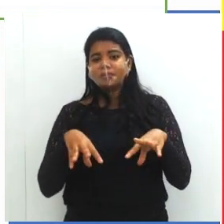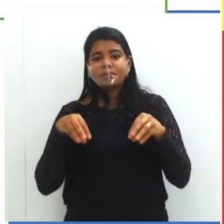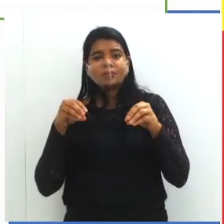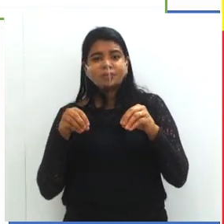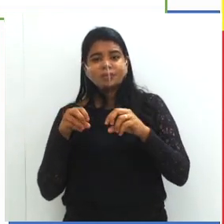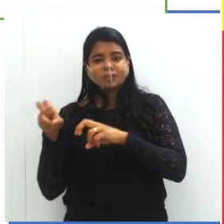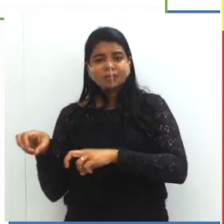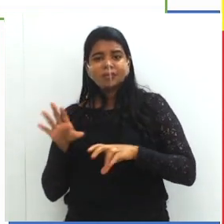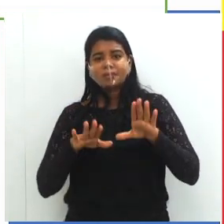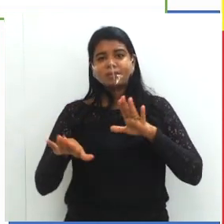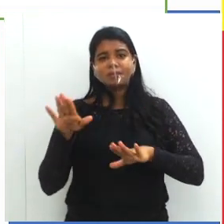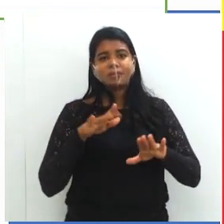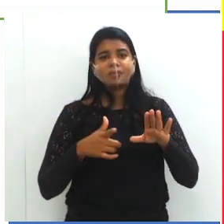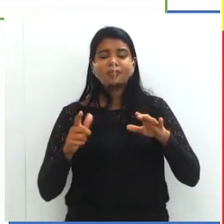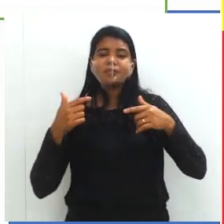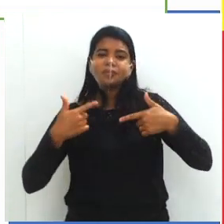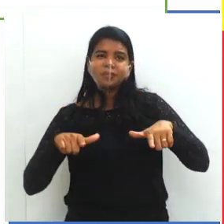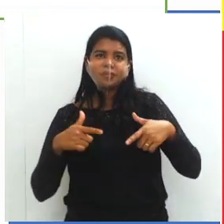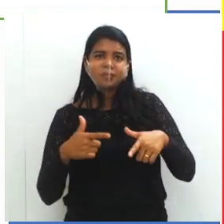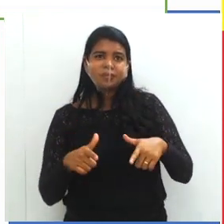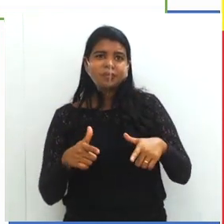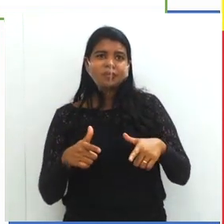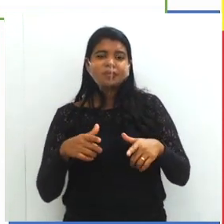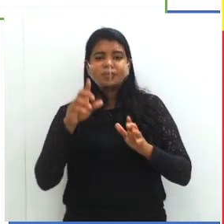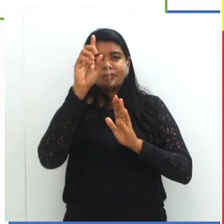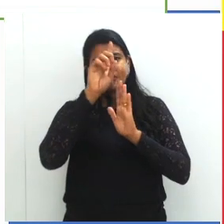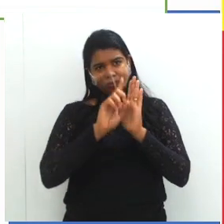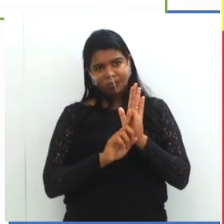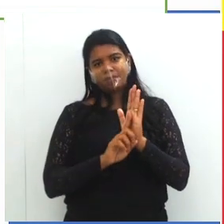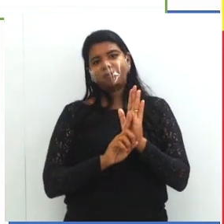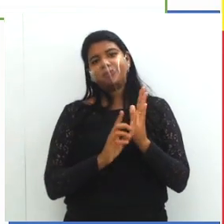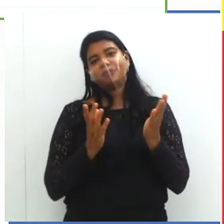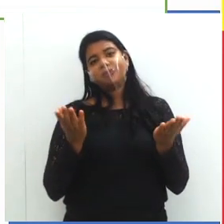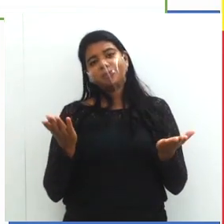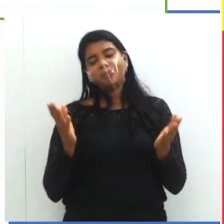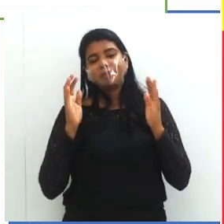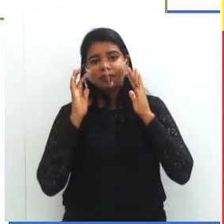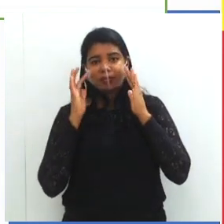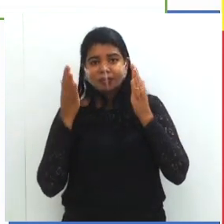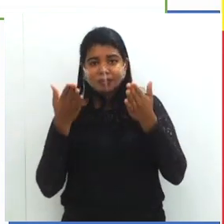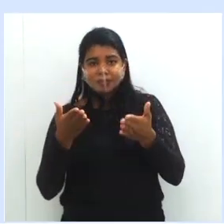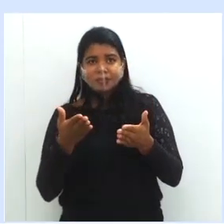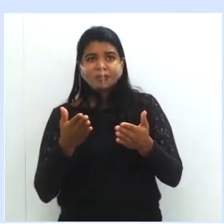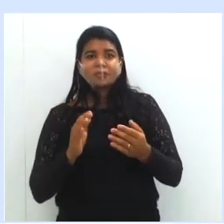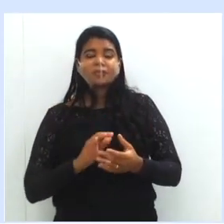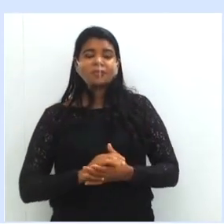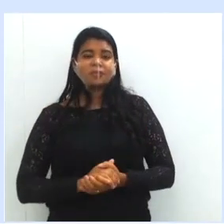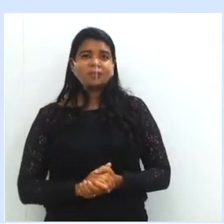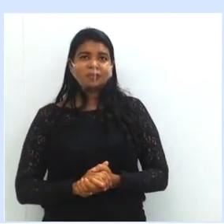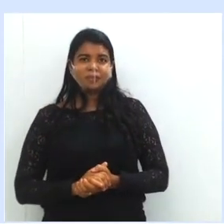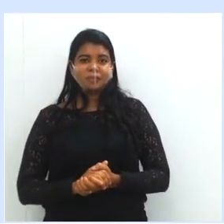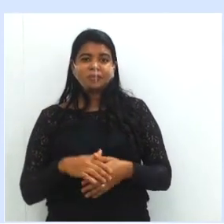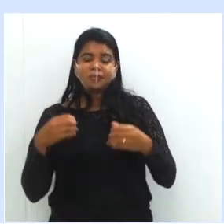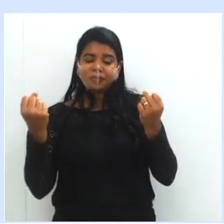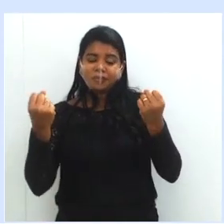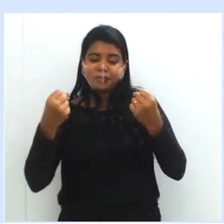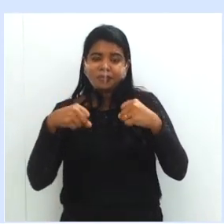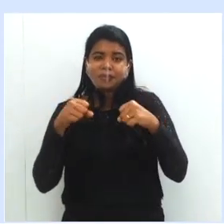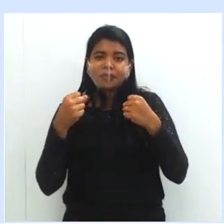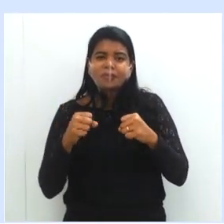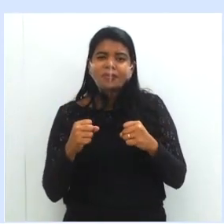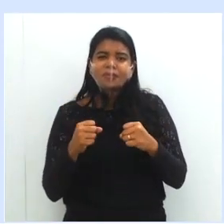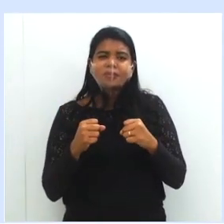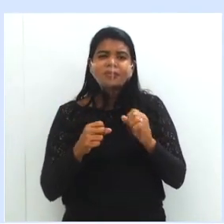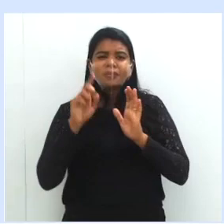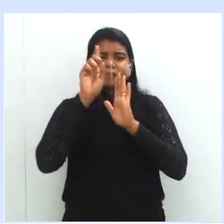terra, nenhum trabalhador sem direitos. Observem que há justamente aqui a